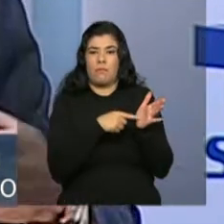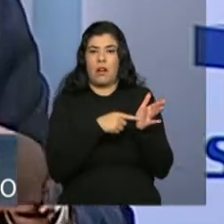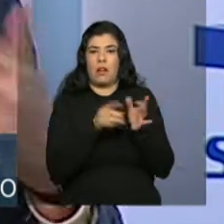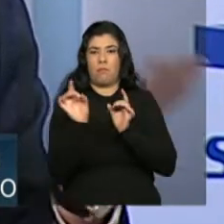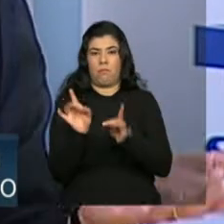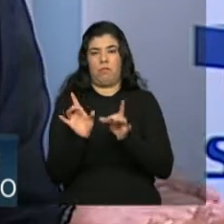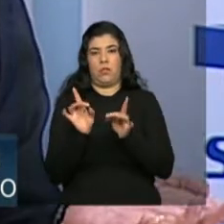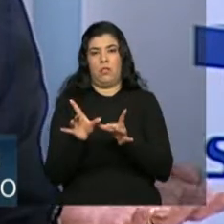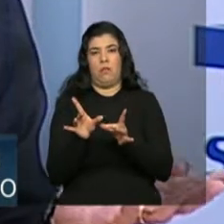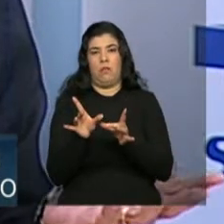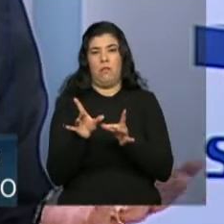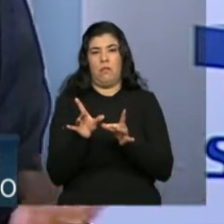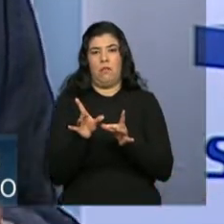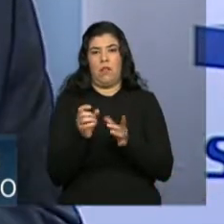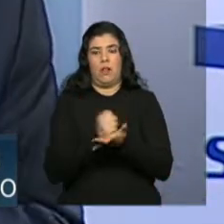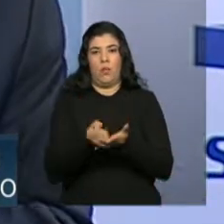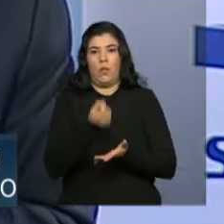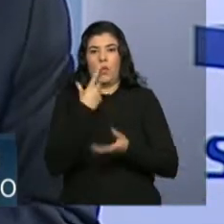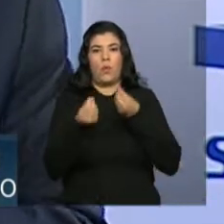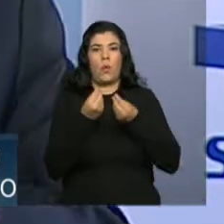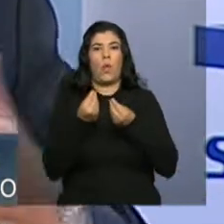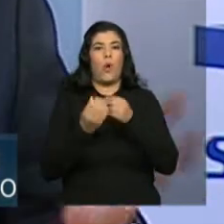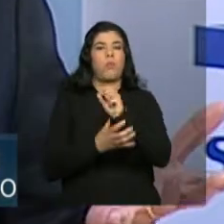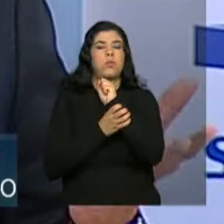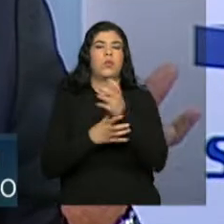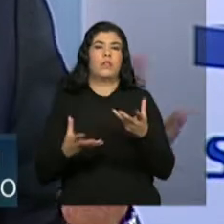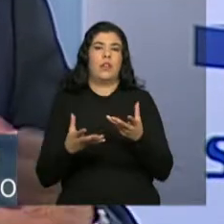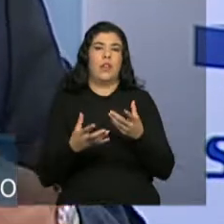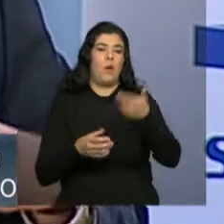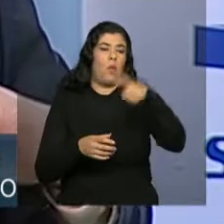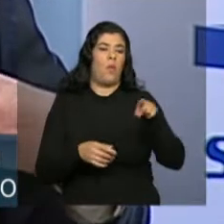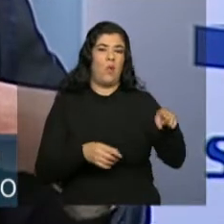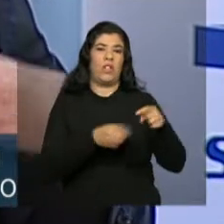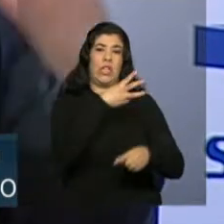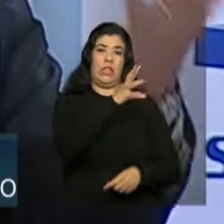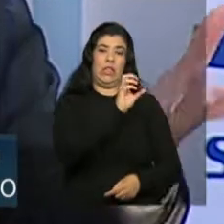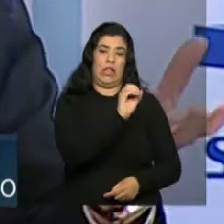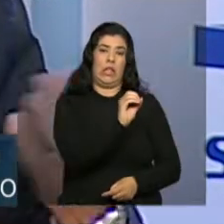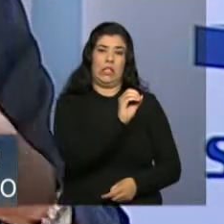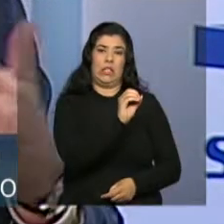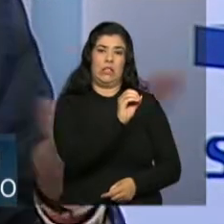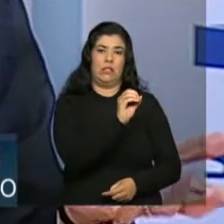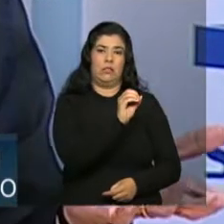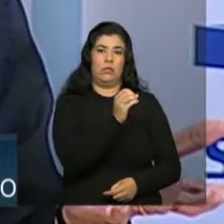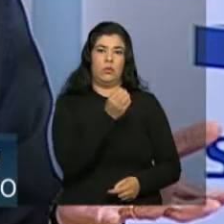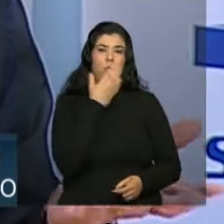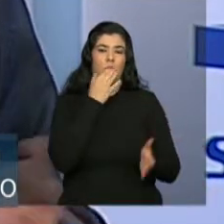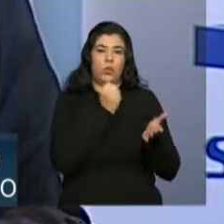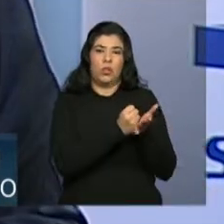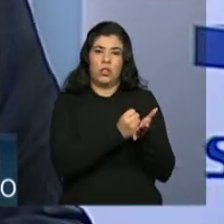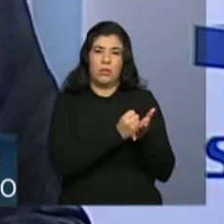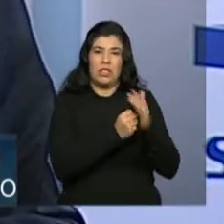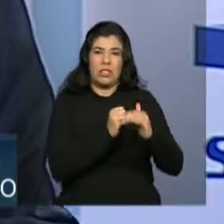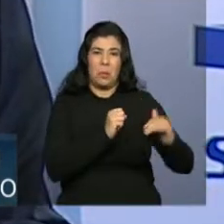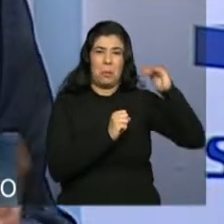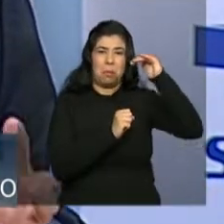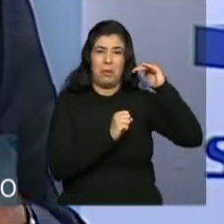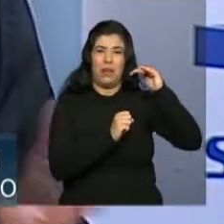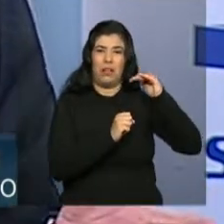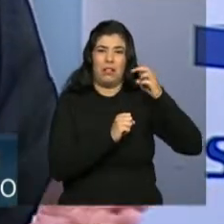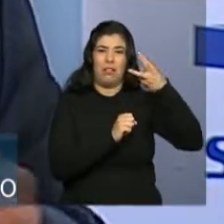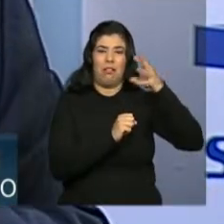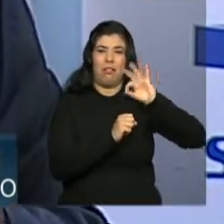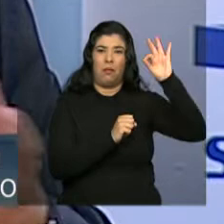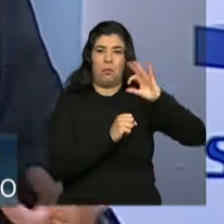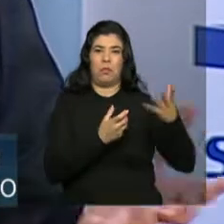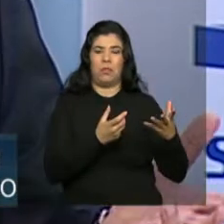porcento o centro ele não teria o que regular já o que tem 30 quem aumentar a vinte por cento vai ficar fora do mercado porque os outros que eu